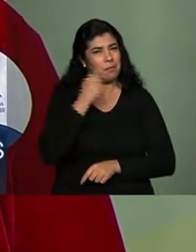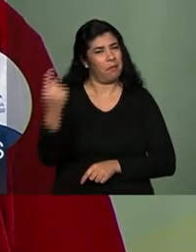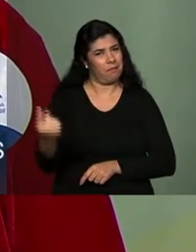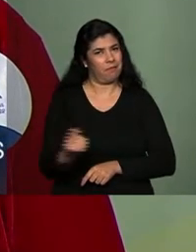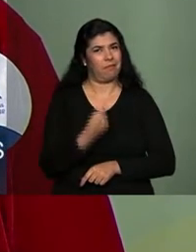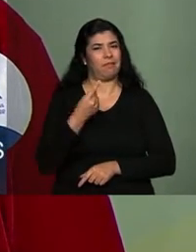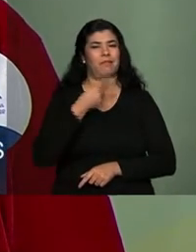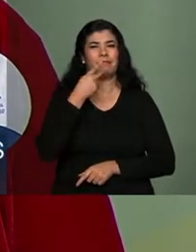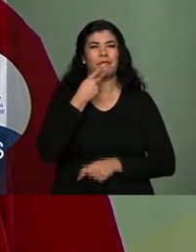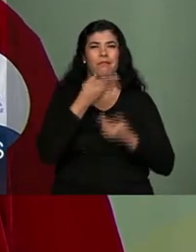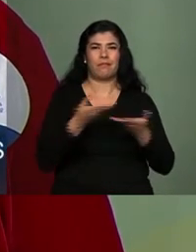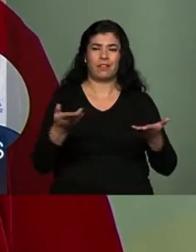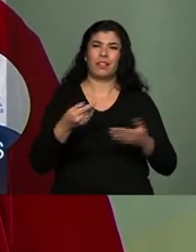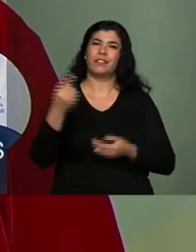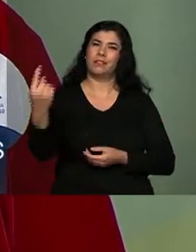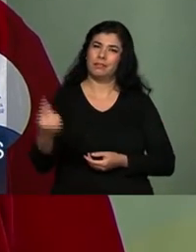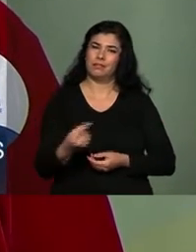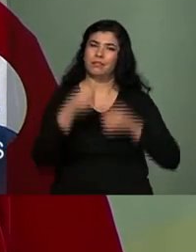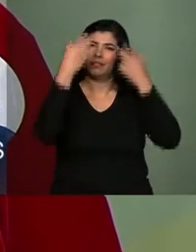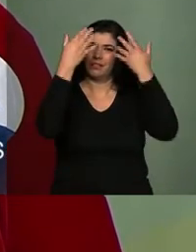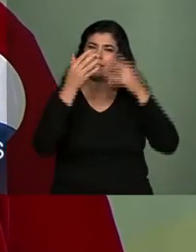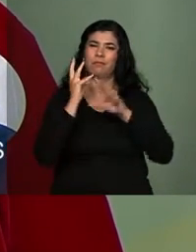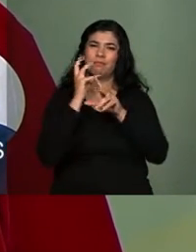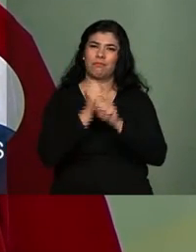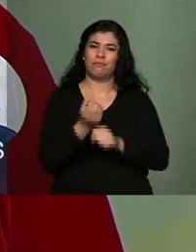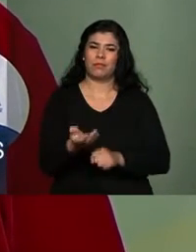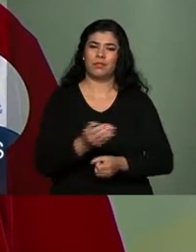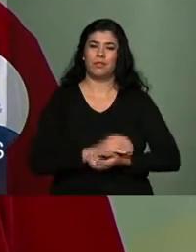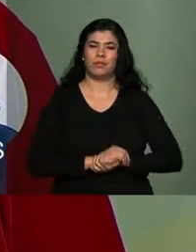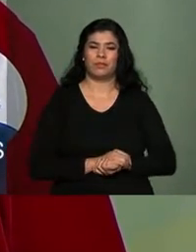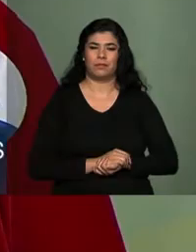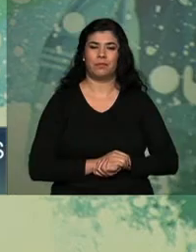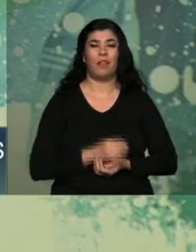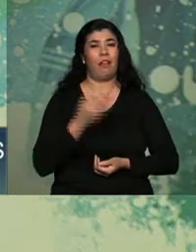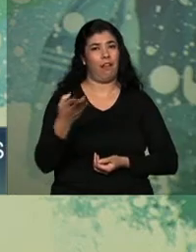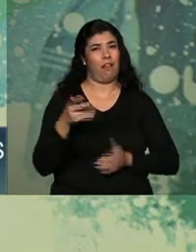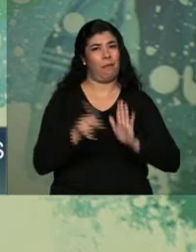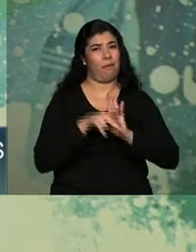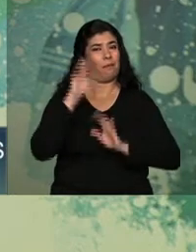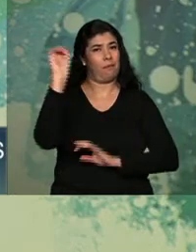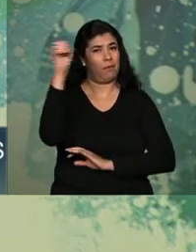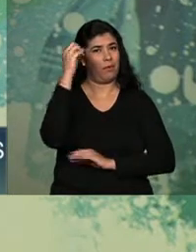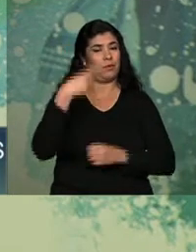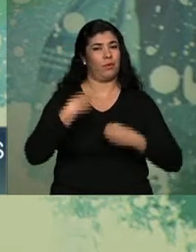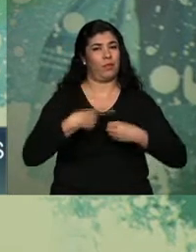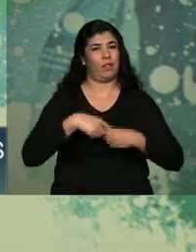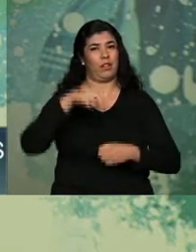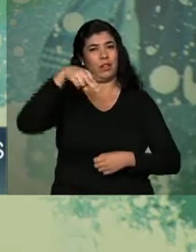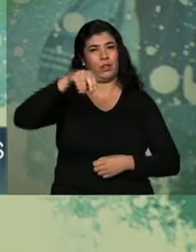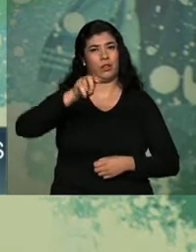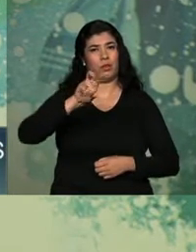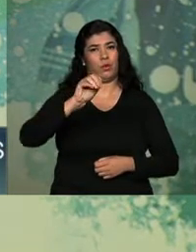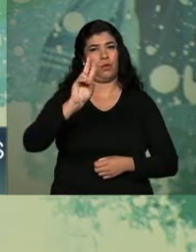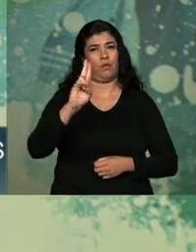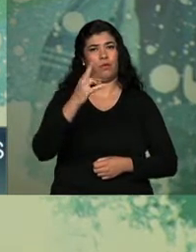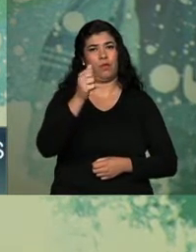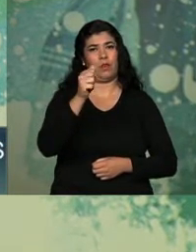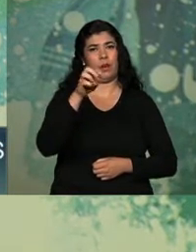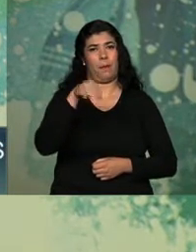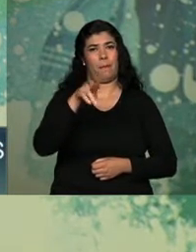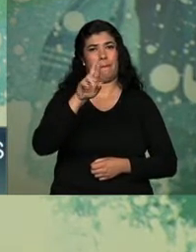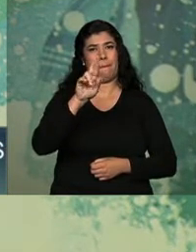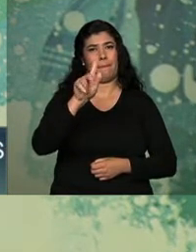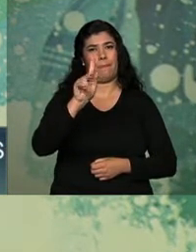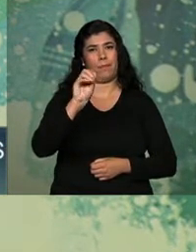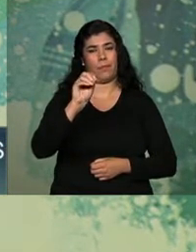vou abreviar, você conte aqui a sua história. É gaúcha, de Novo Hamburgo. Eu